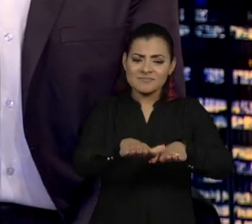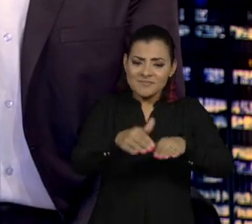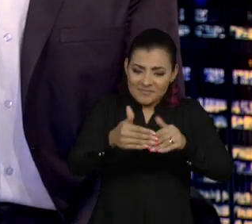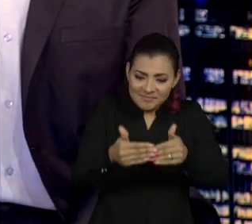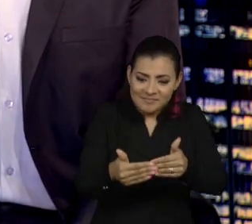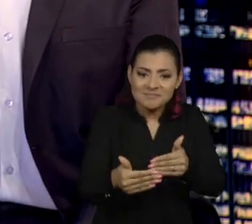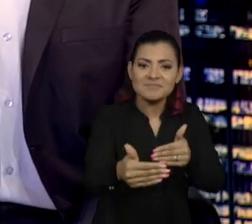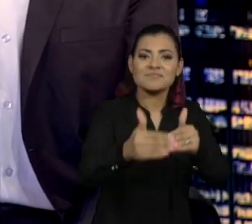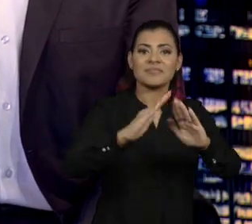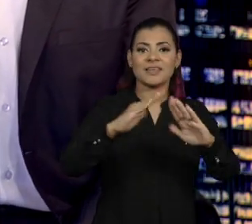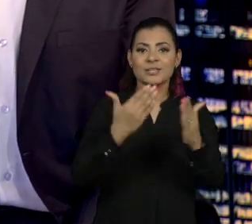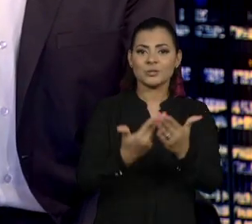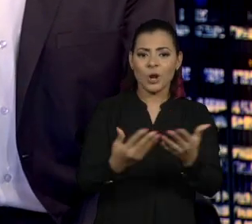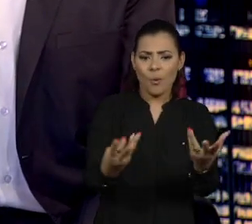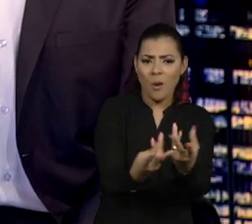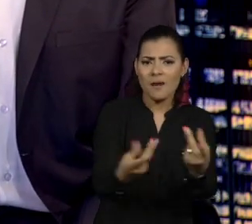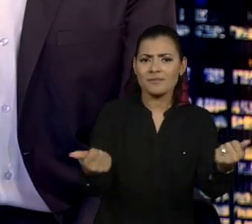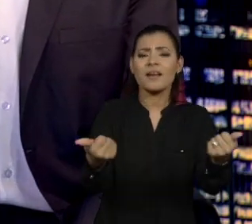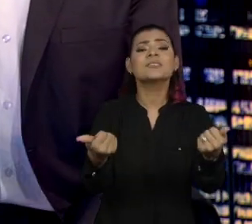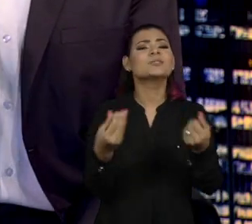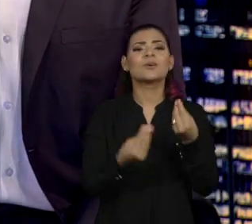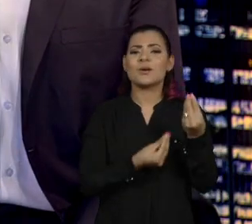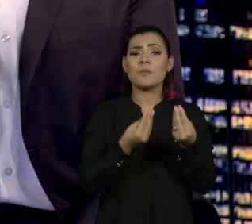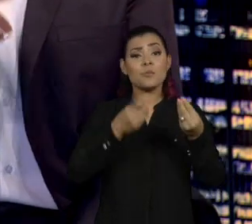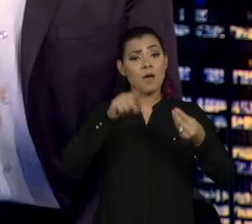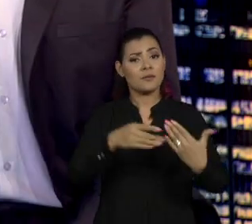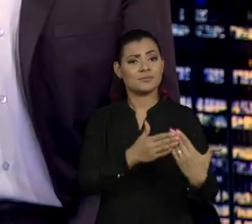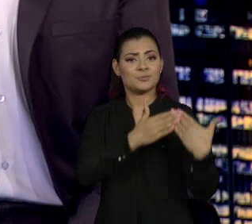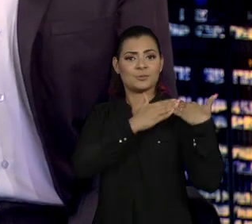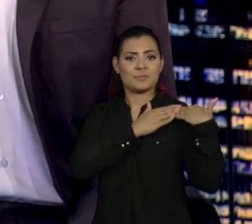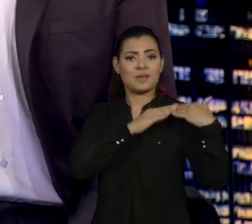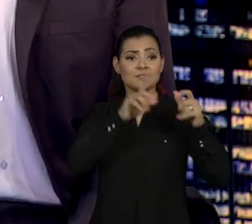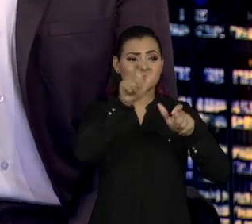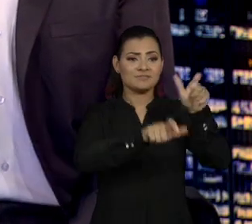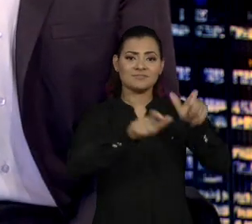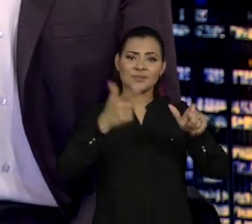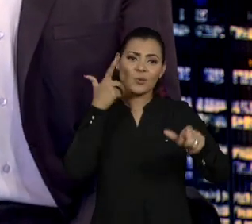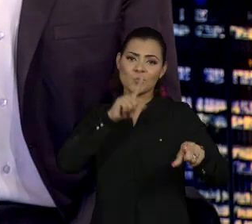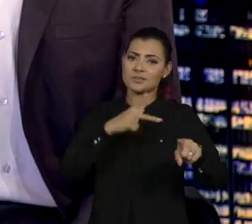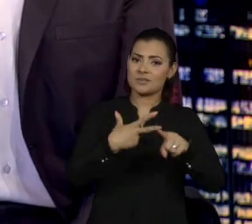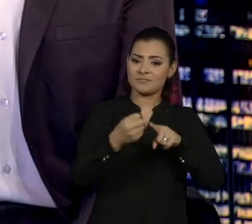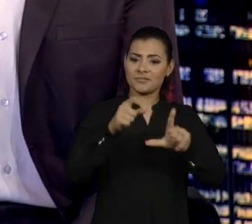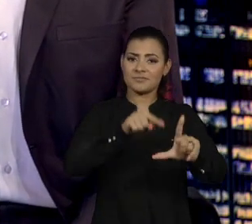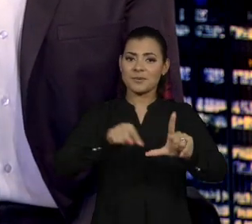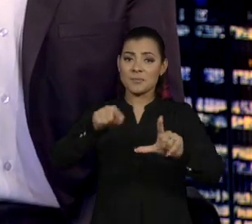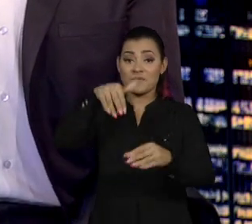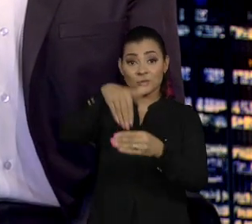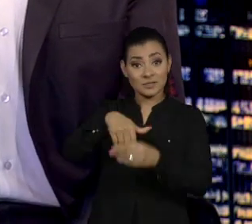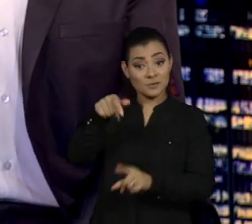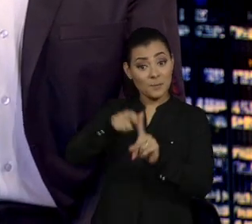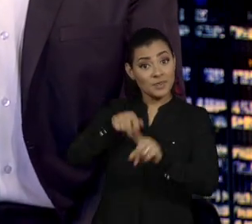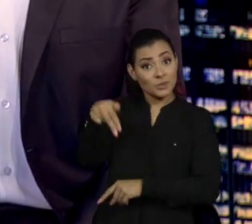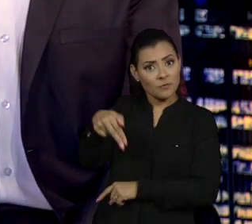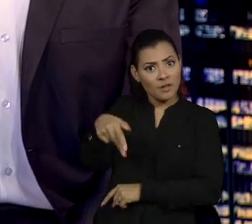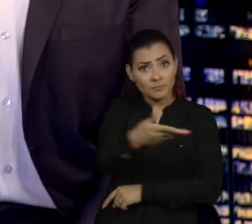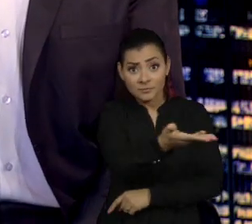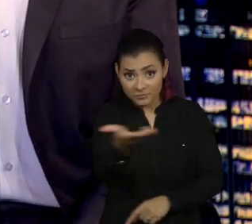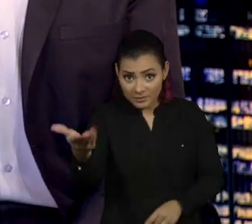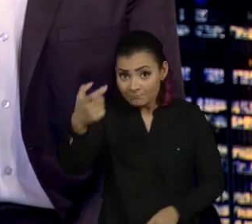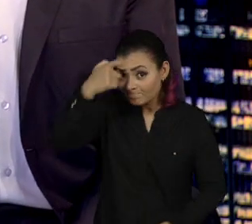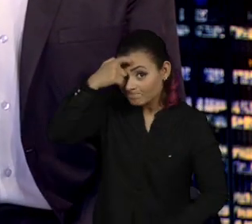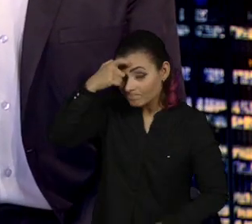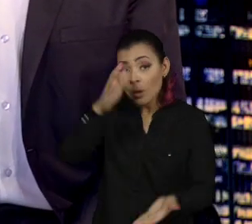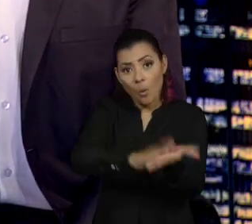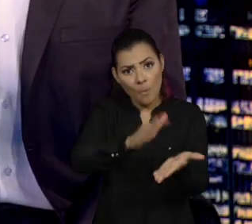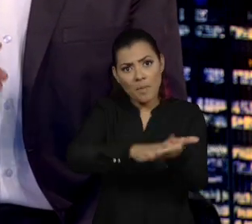trajetória escolar sejam eficientes é o dever de todos aqueles que sairão vitoriosos das urnas em novembro. E a você, eleitor, cabe